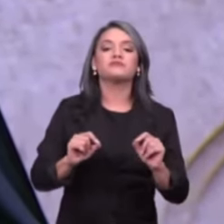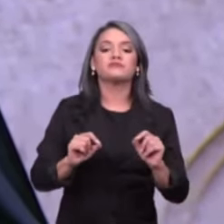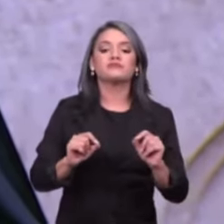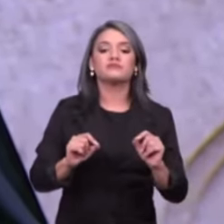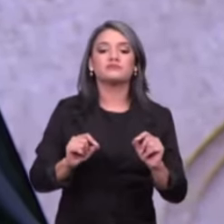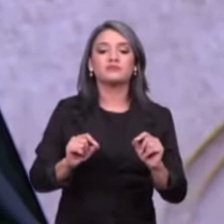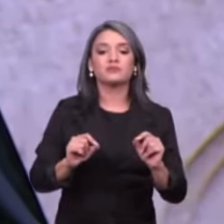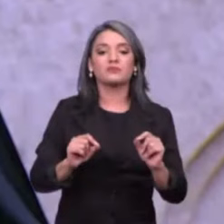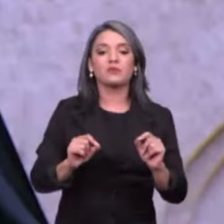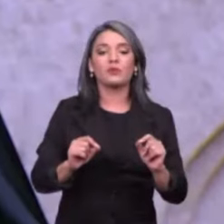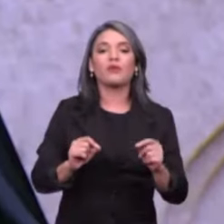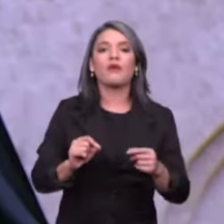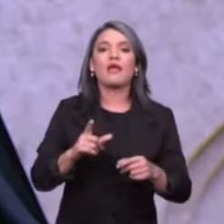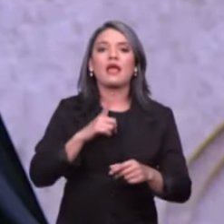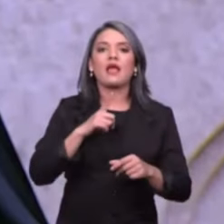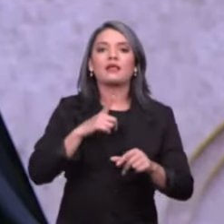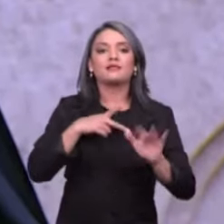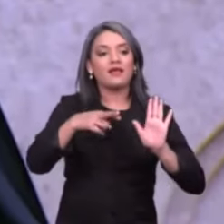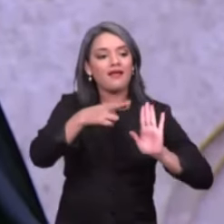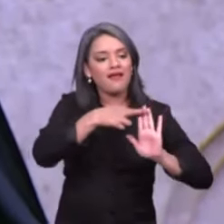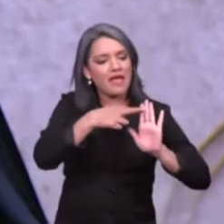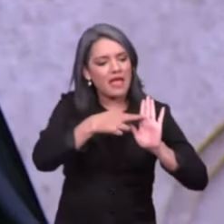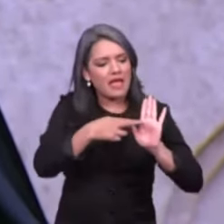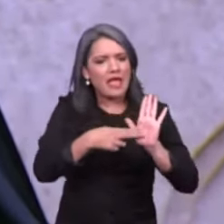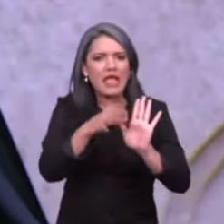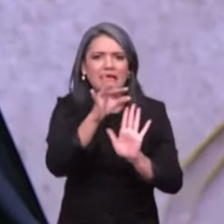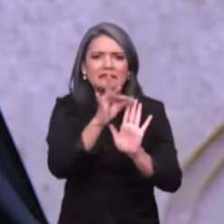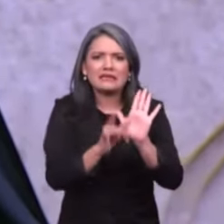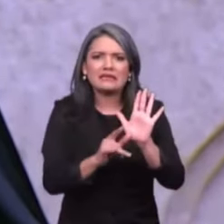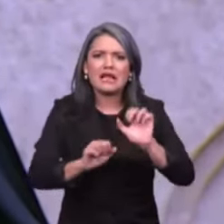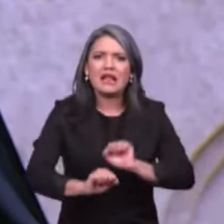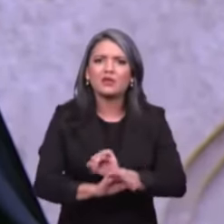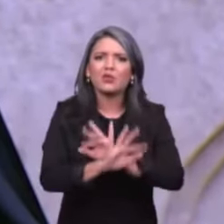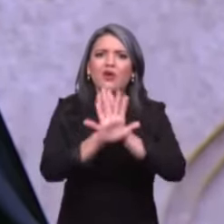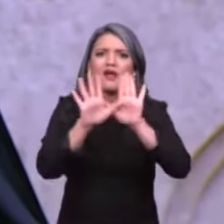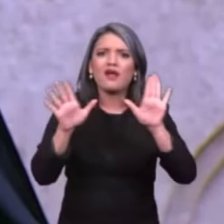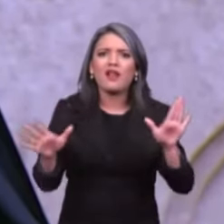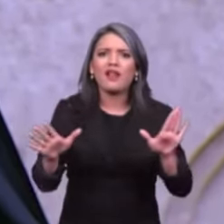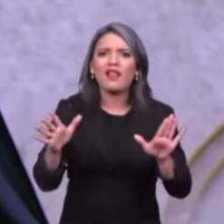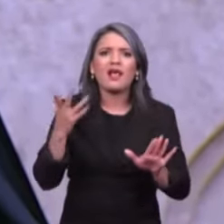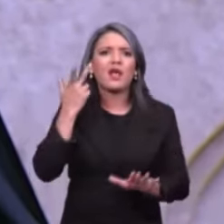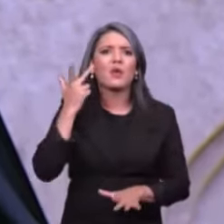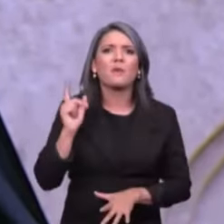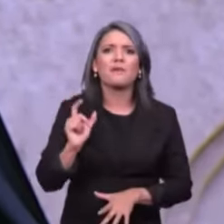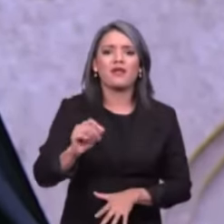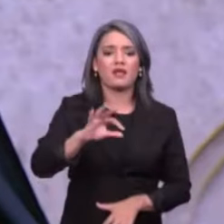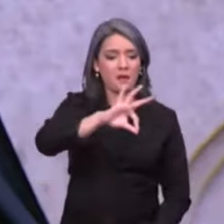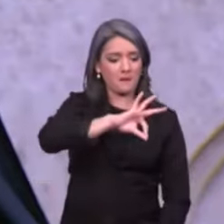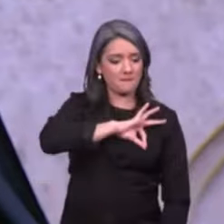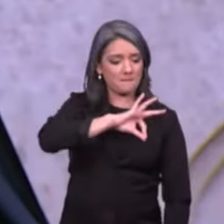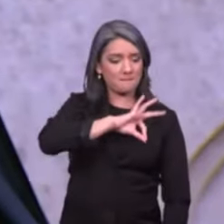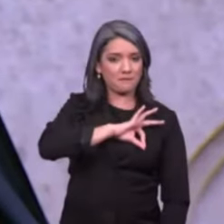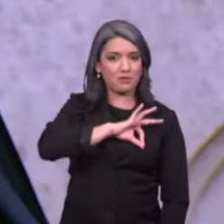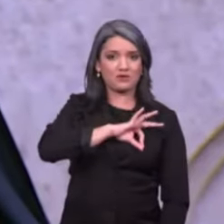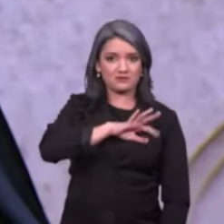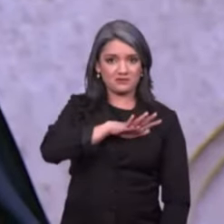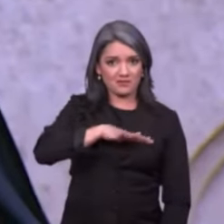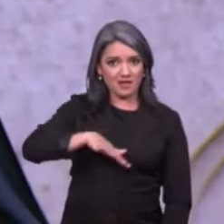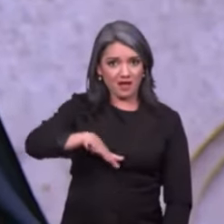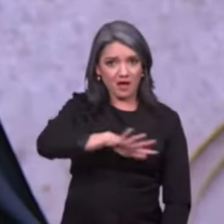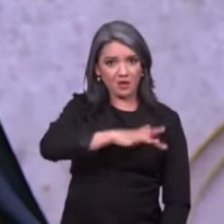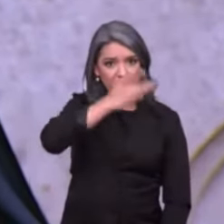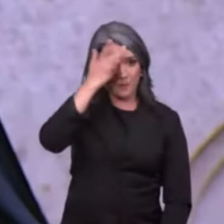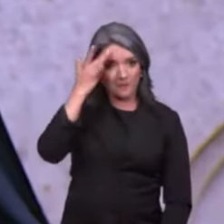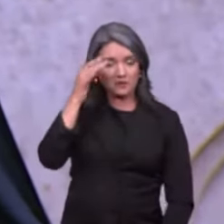um critério objetivo para auxiliar os policiais e todos os integrantes do sistema